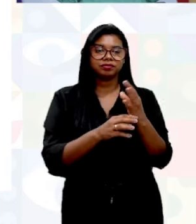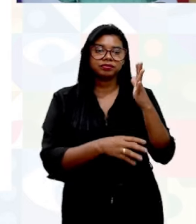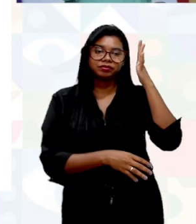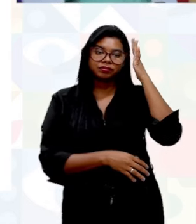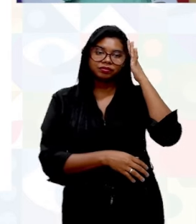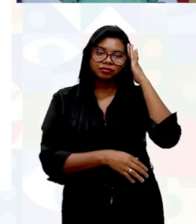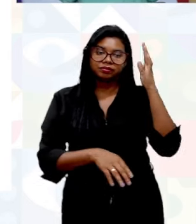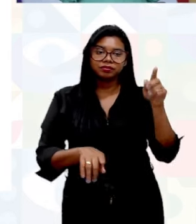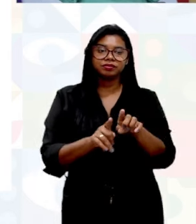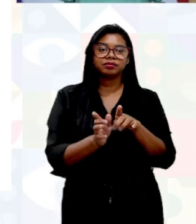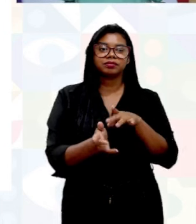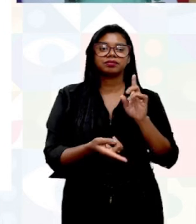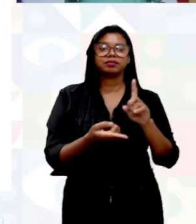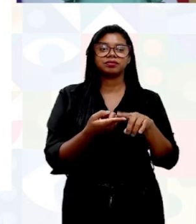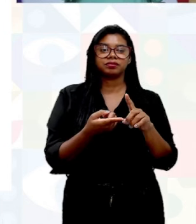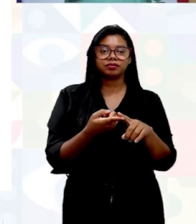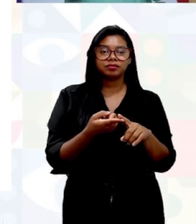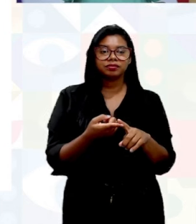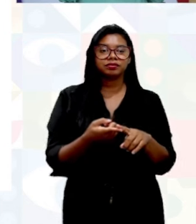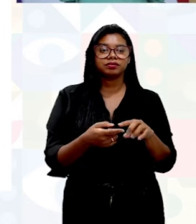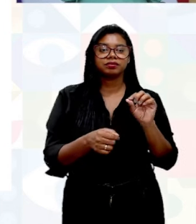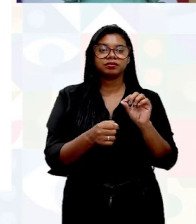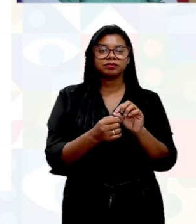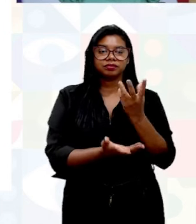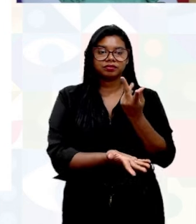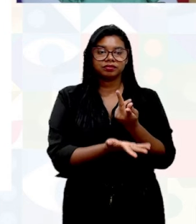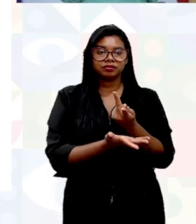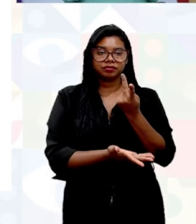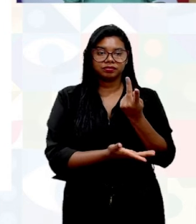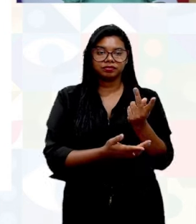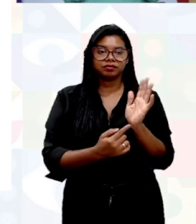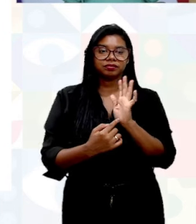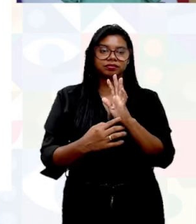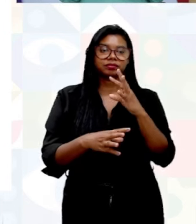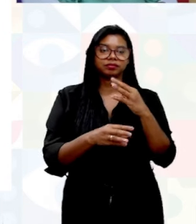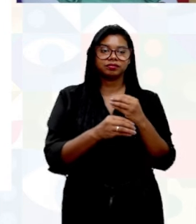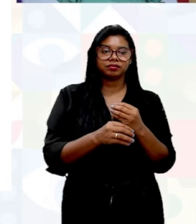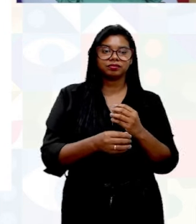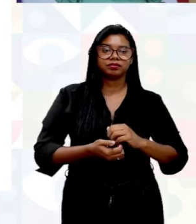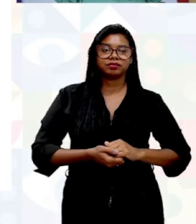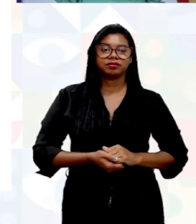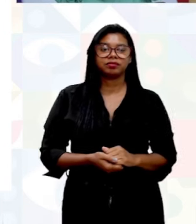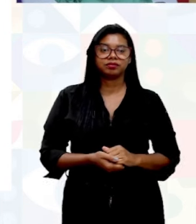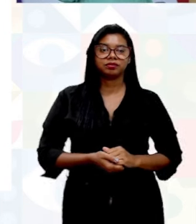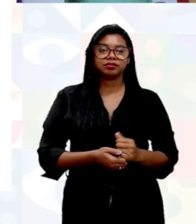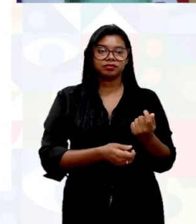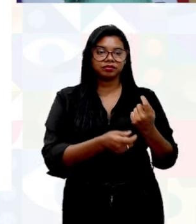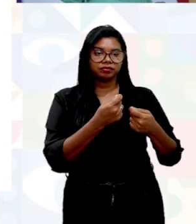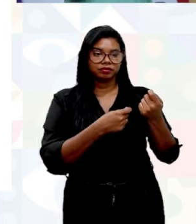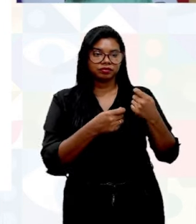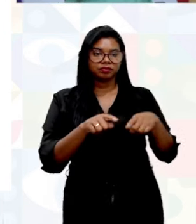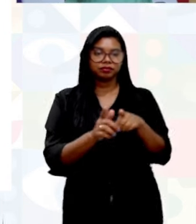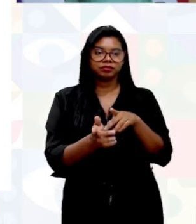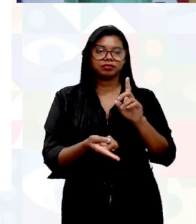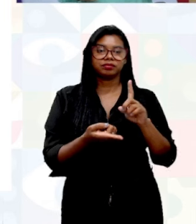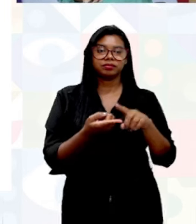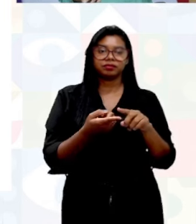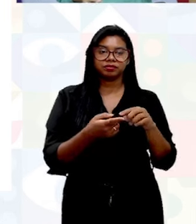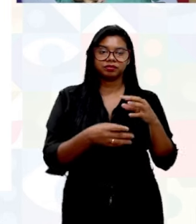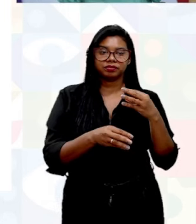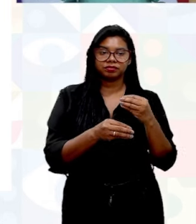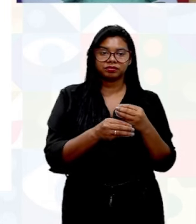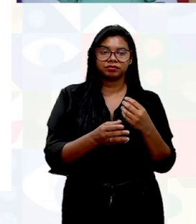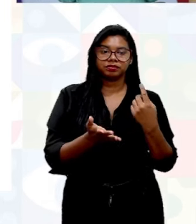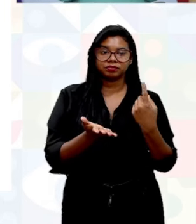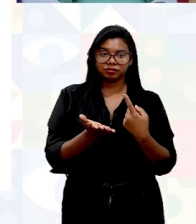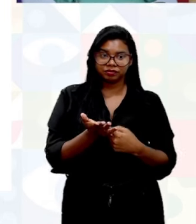bem qual é o acordo que eles estão realizando por ali, pelo processo de negociação, né? Será que ambos estão de acordo?